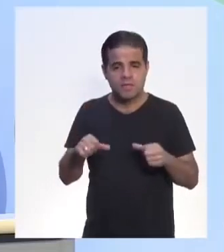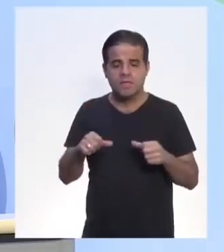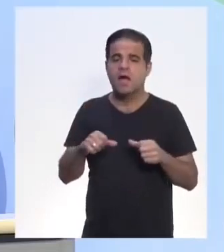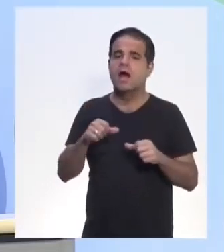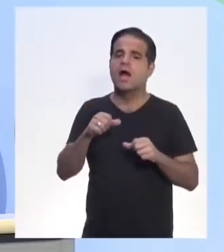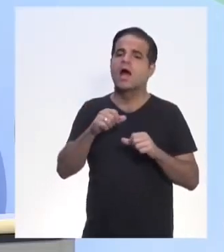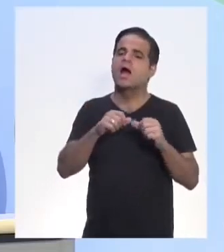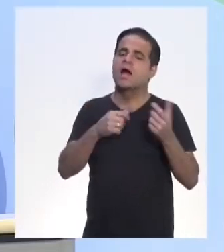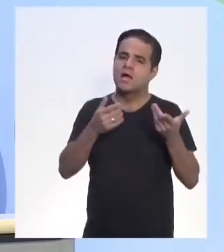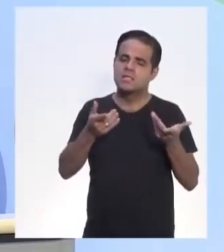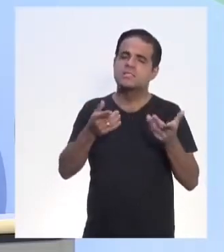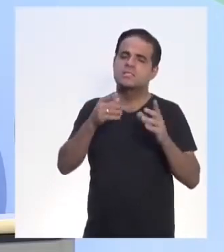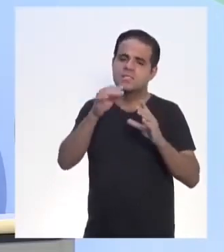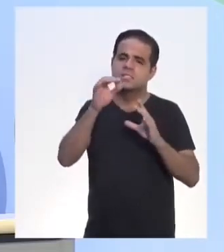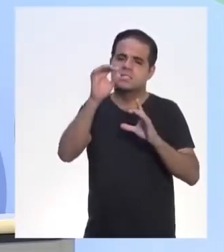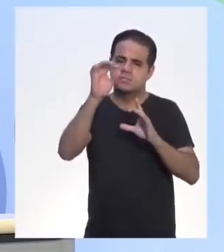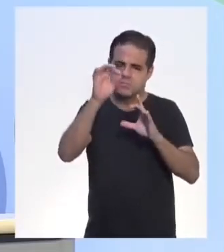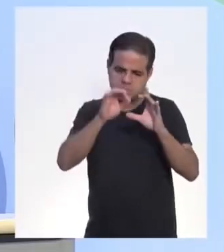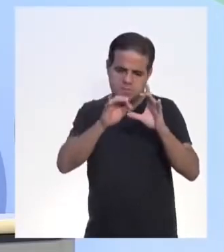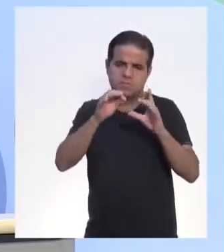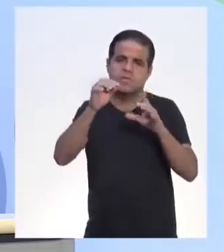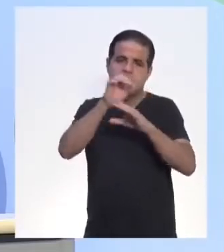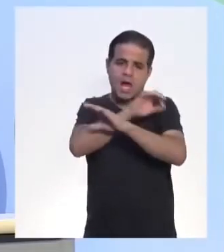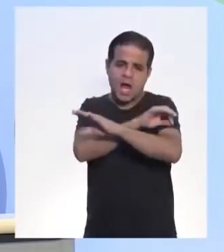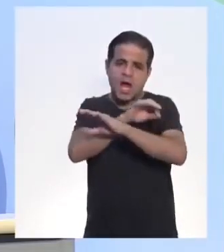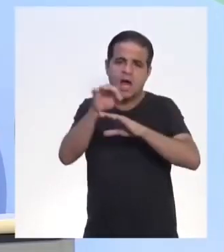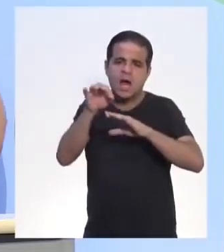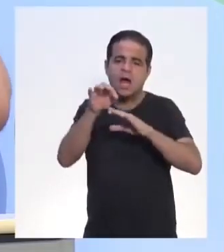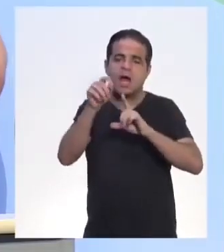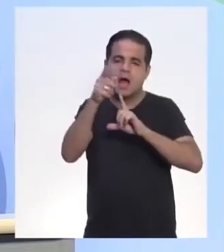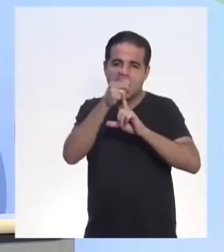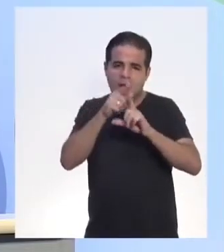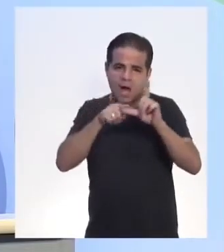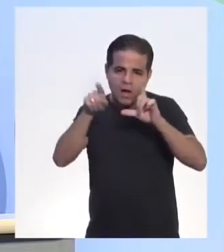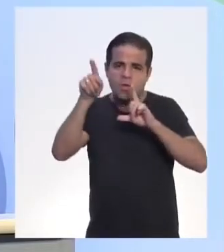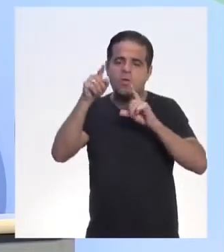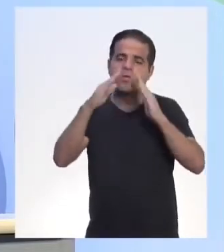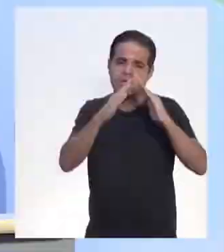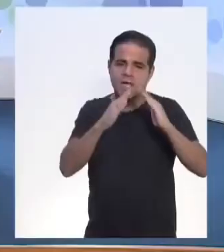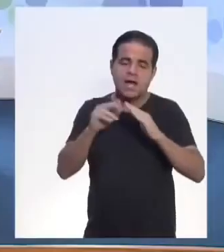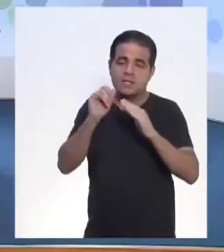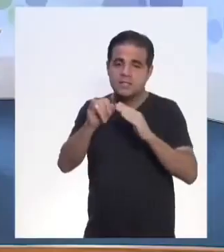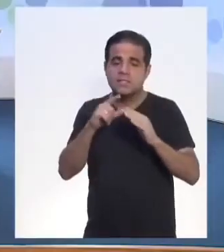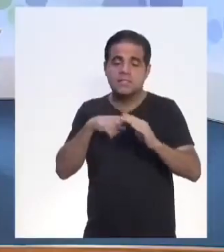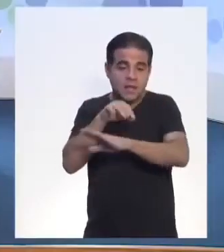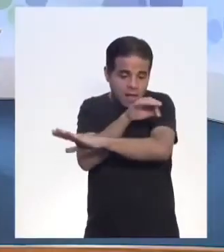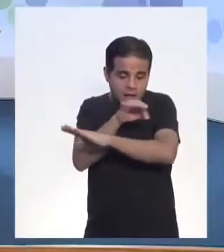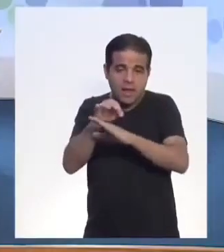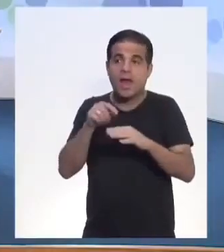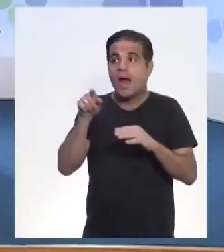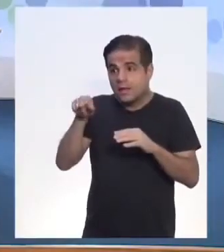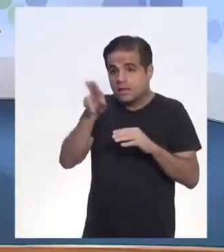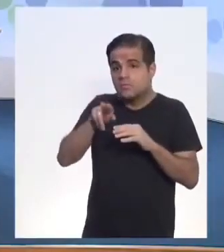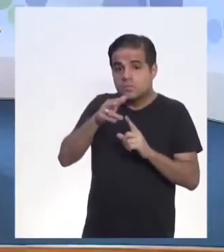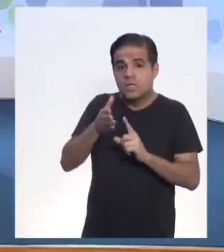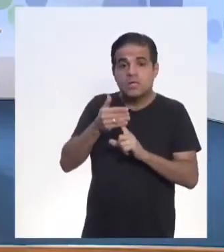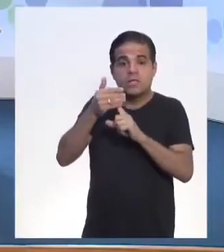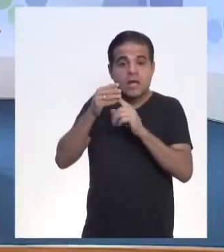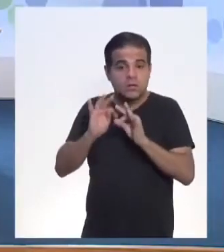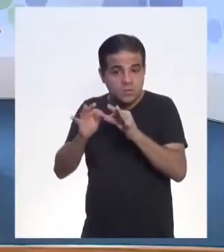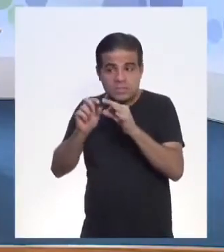esses ângulos em casa. Isso né? mesmo, é o transferidor. É que aqui nós estamos utilizando um recurso tecnológico. Se